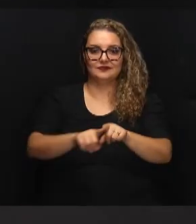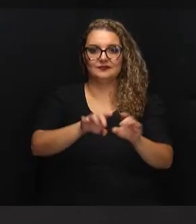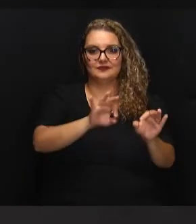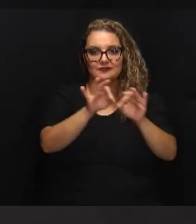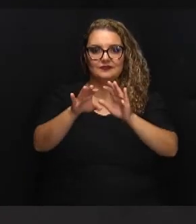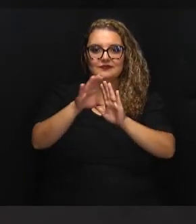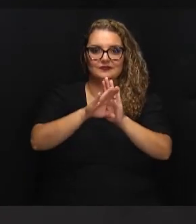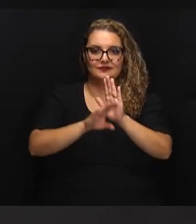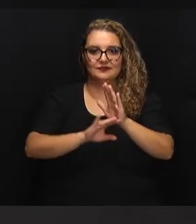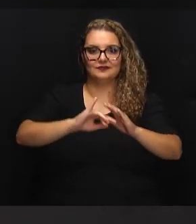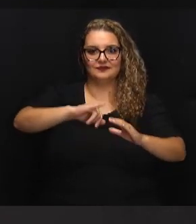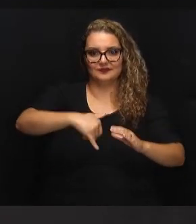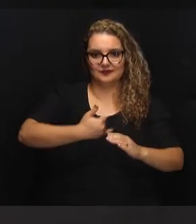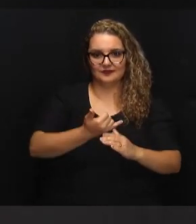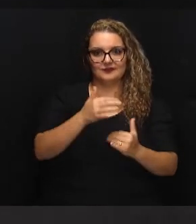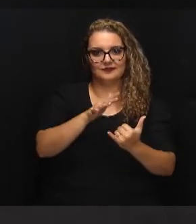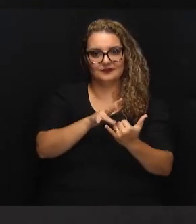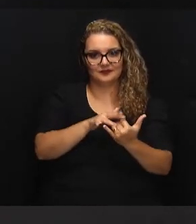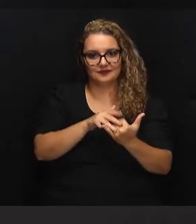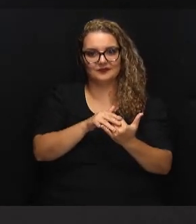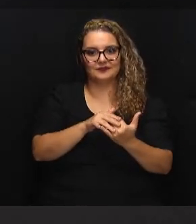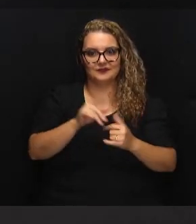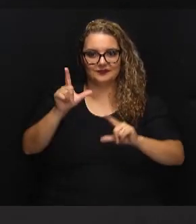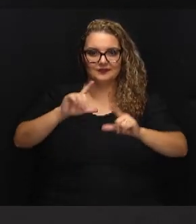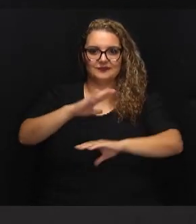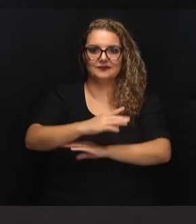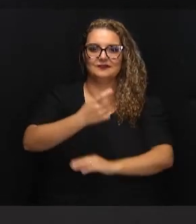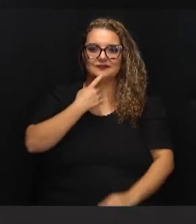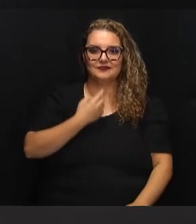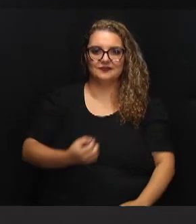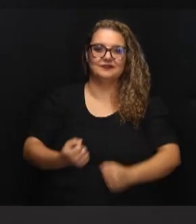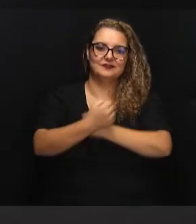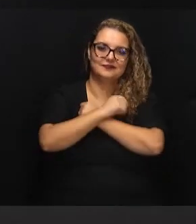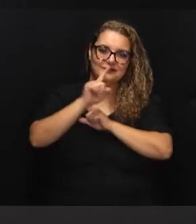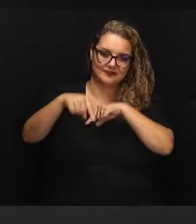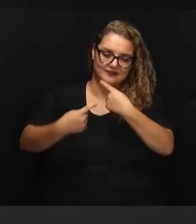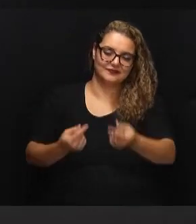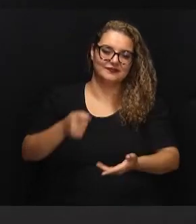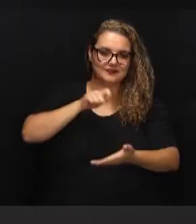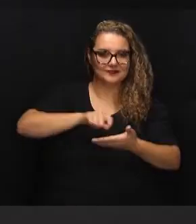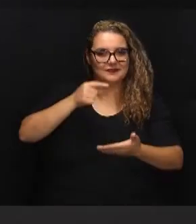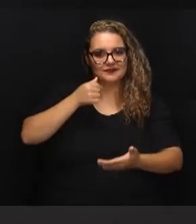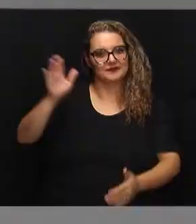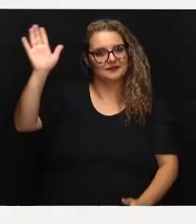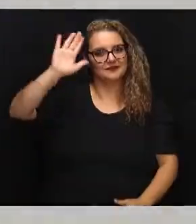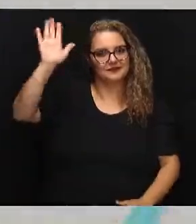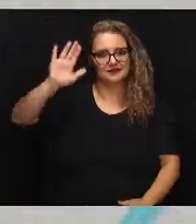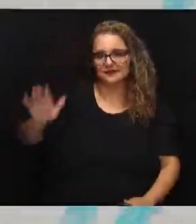programação no YouTube TV Câmara Campinas. Um abraço e até o próximo na Ponta do Lápis.